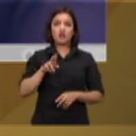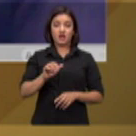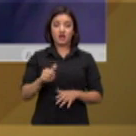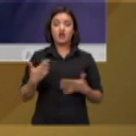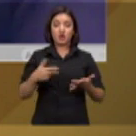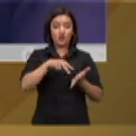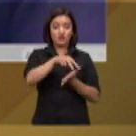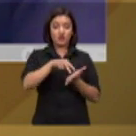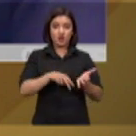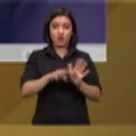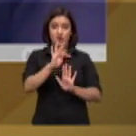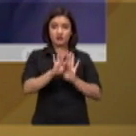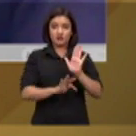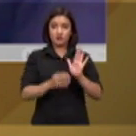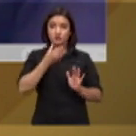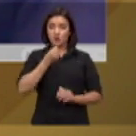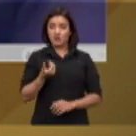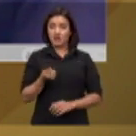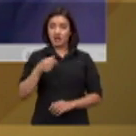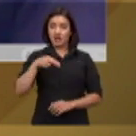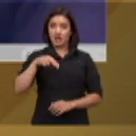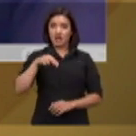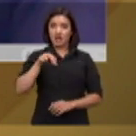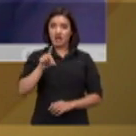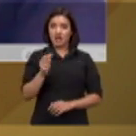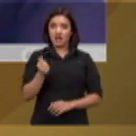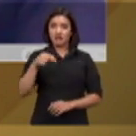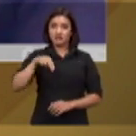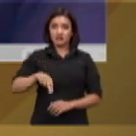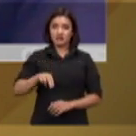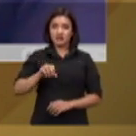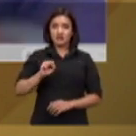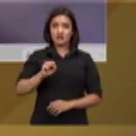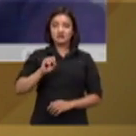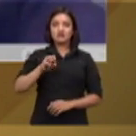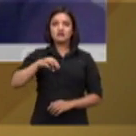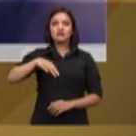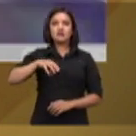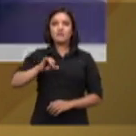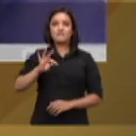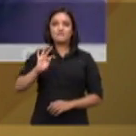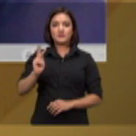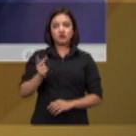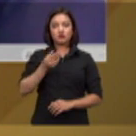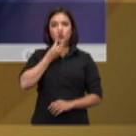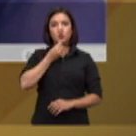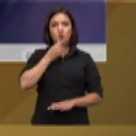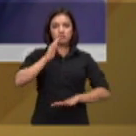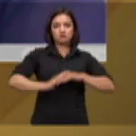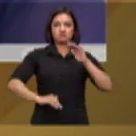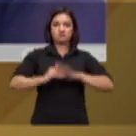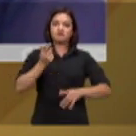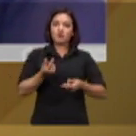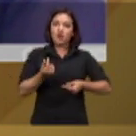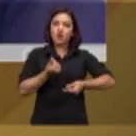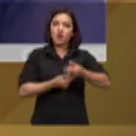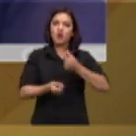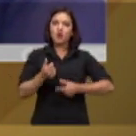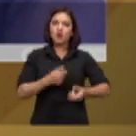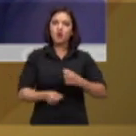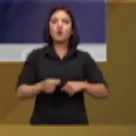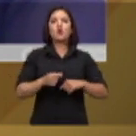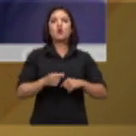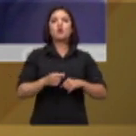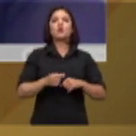trecho de Adam Smith sobre a riqueza das nações, onde ele descreve, como economista e como homem